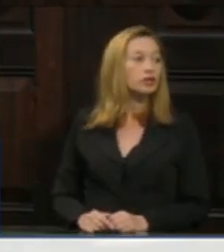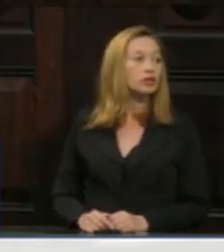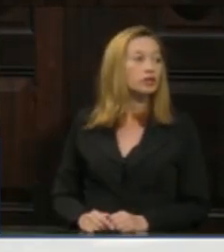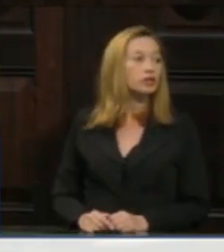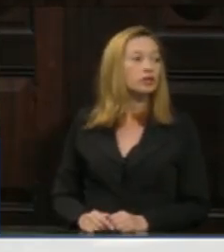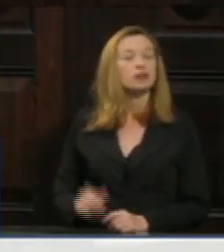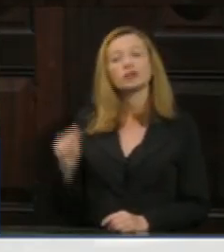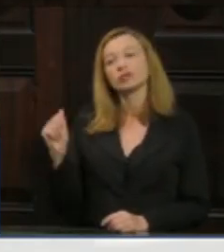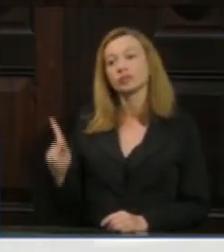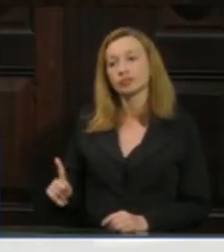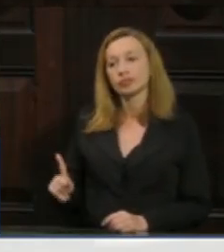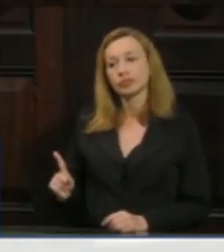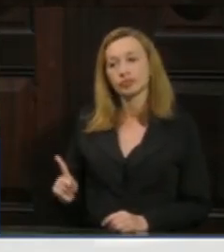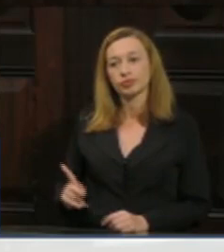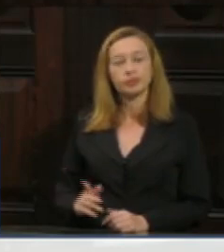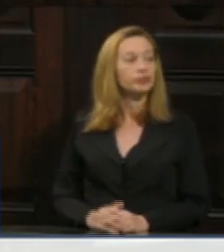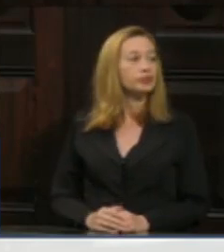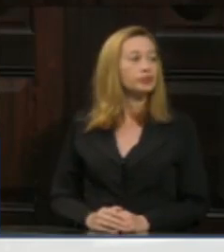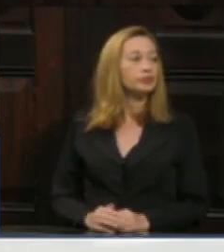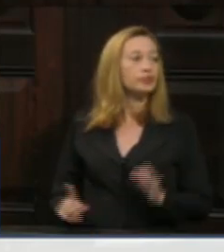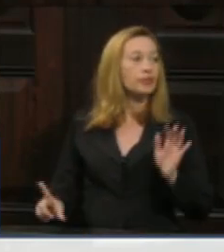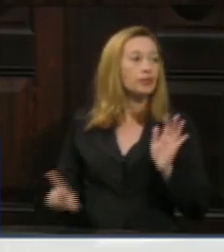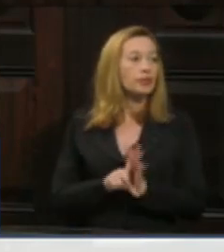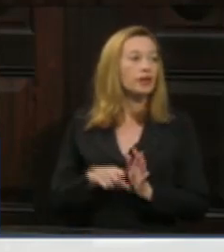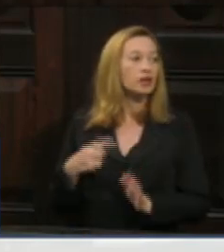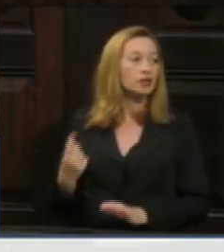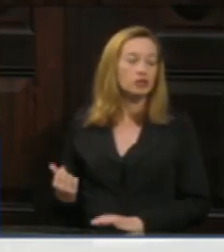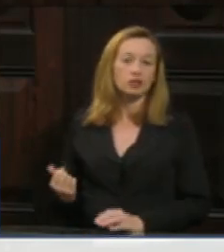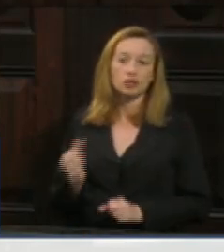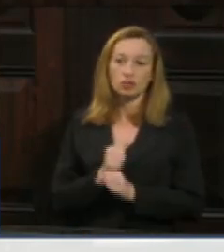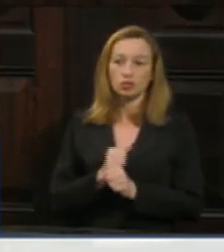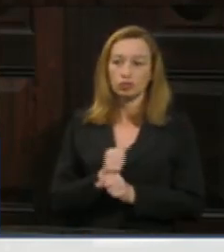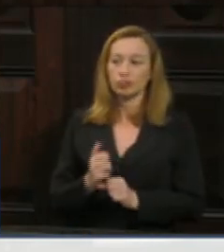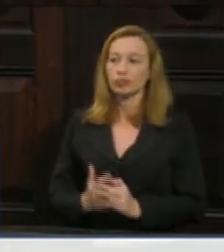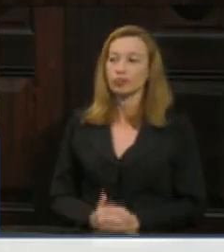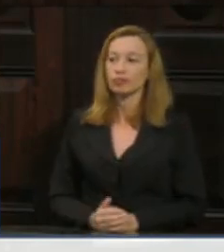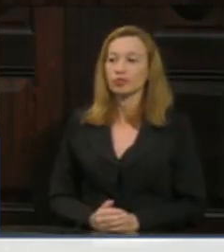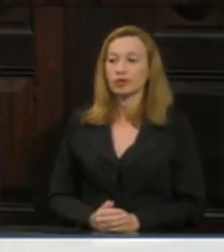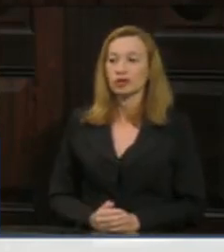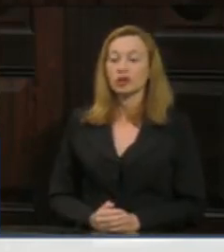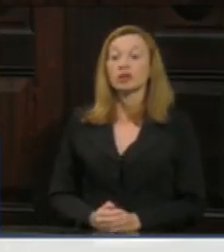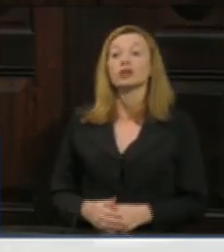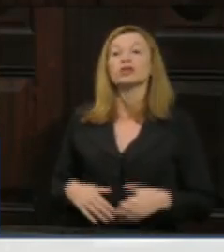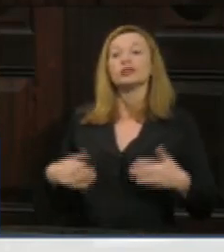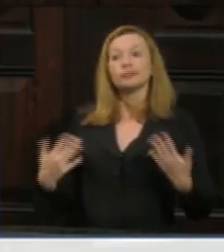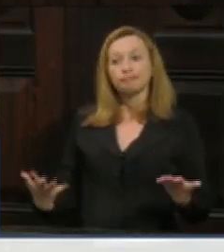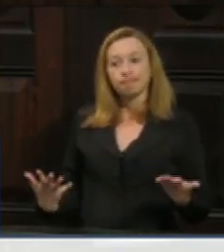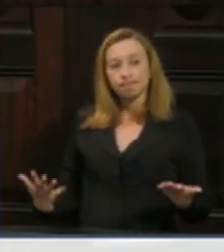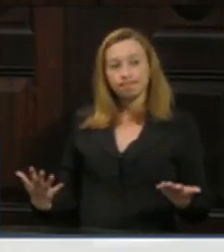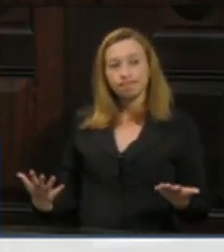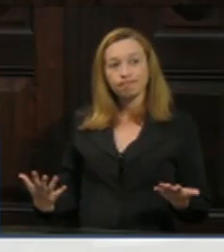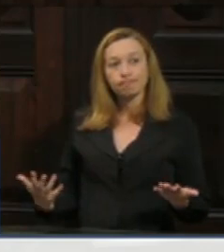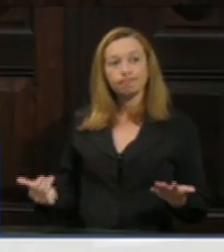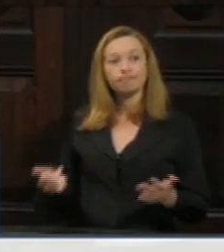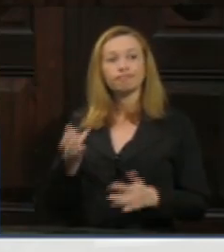também que, na análise das contas, o tribunal e essa